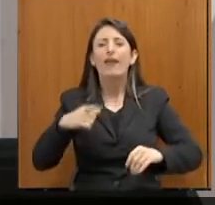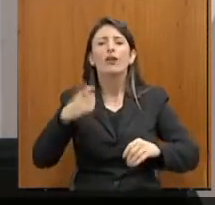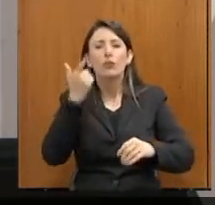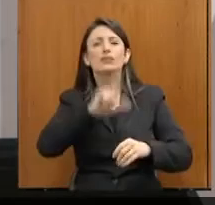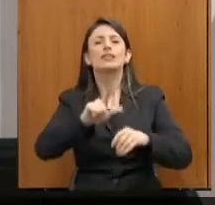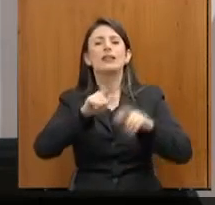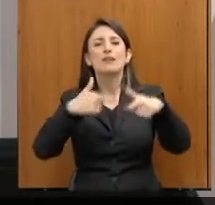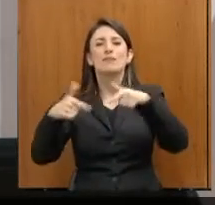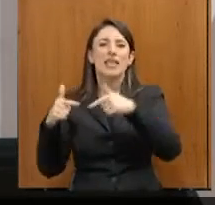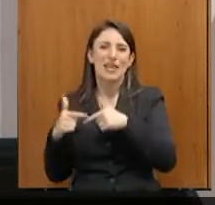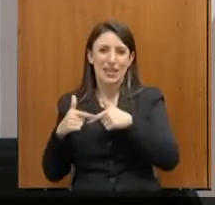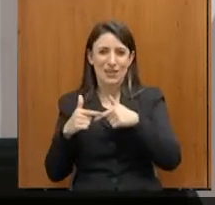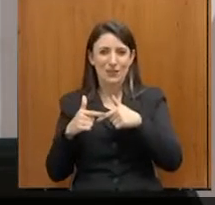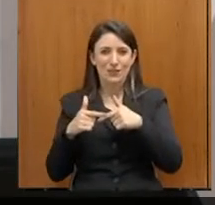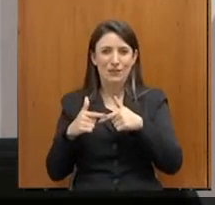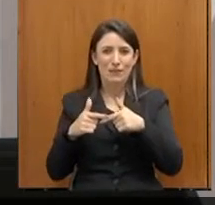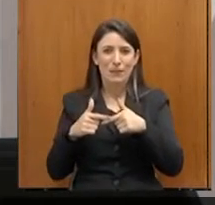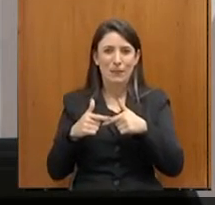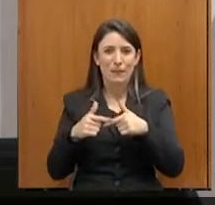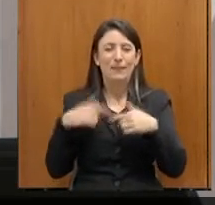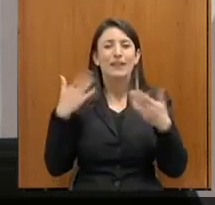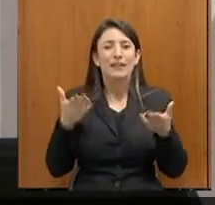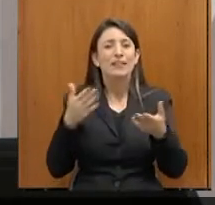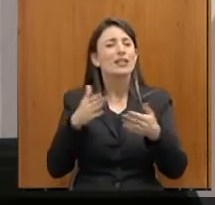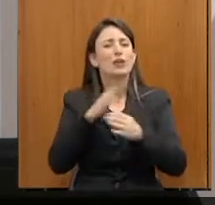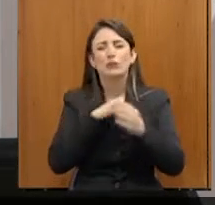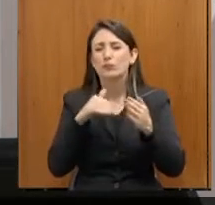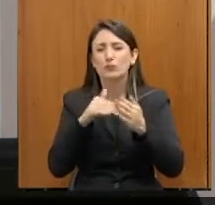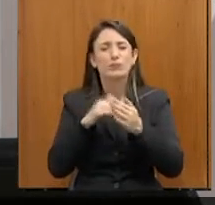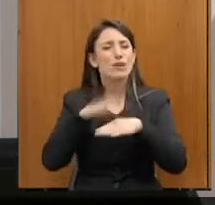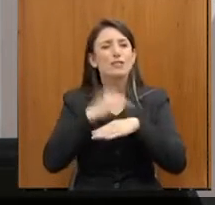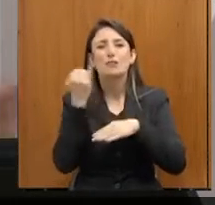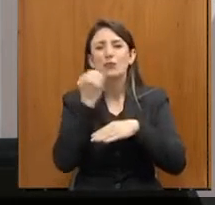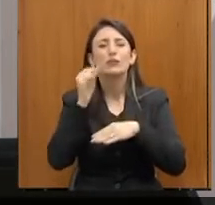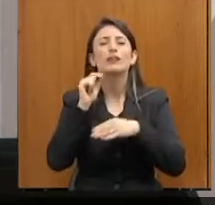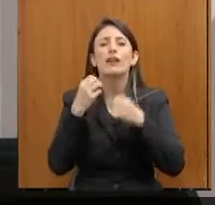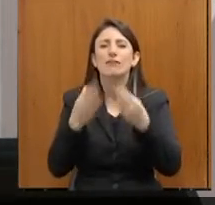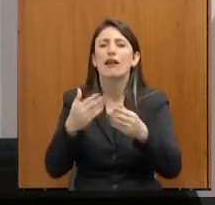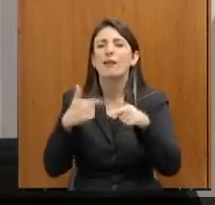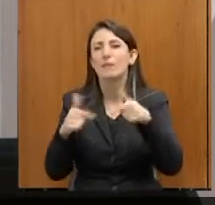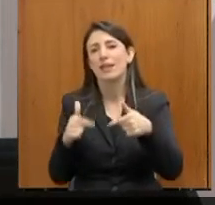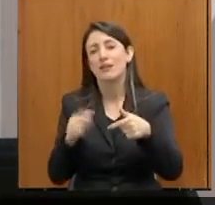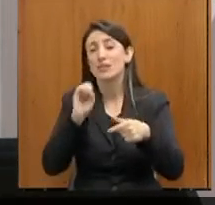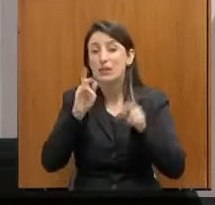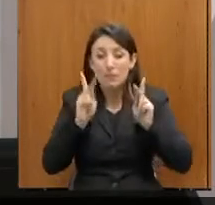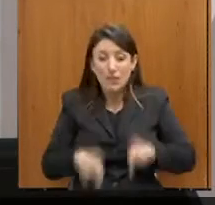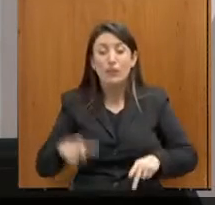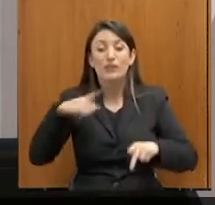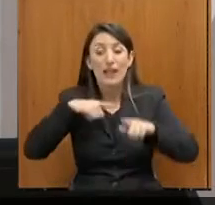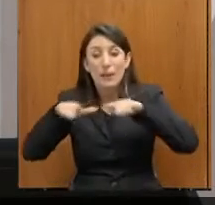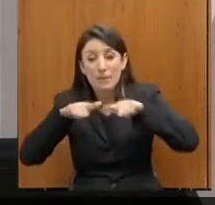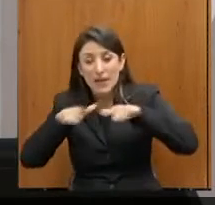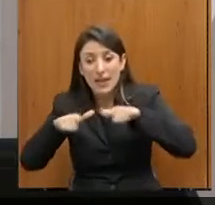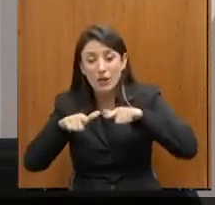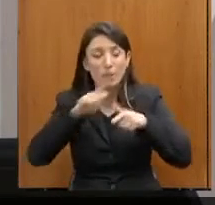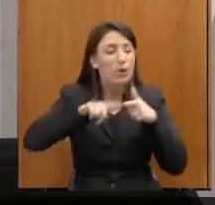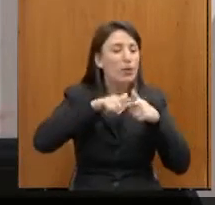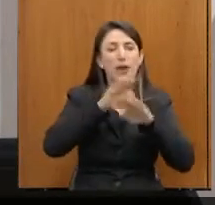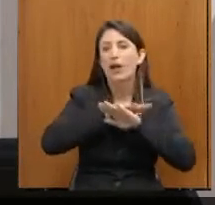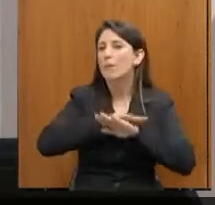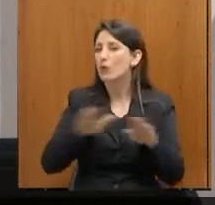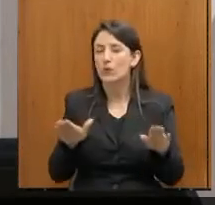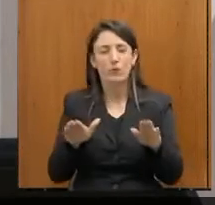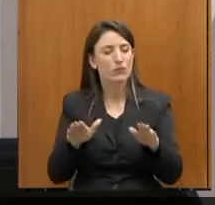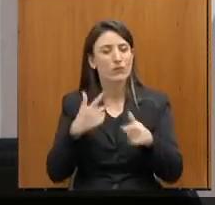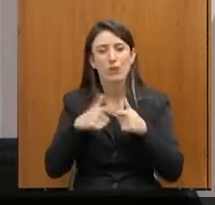maior lado que você dá de social com uma pessoa emprego então se a pessoa tem emprego Acabou acabou o problema que a